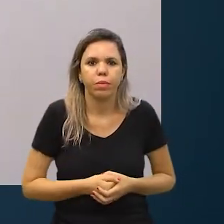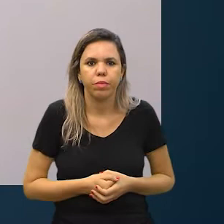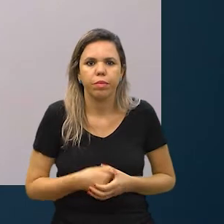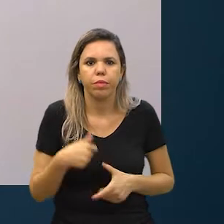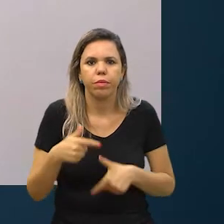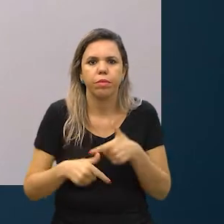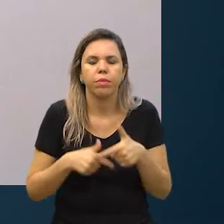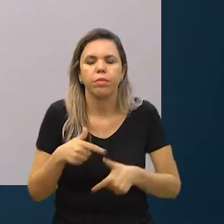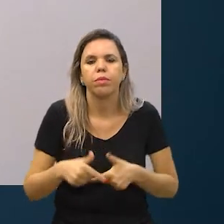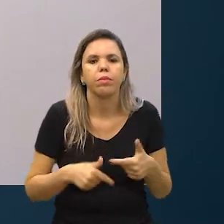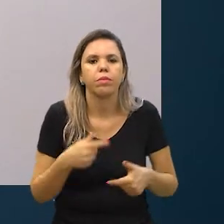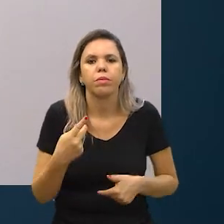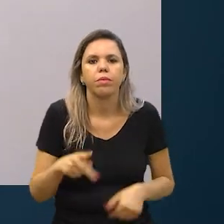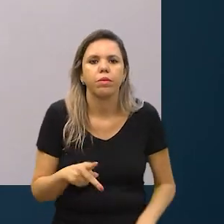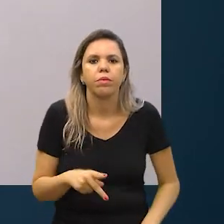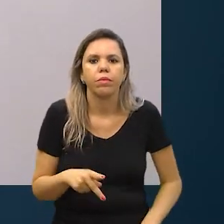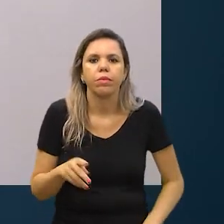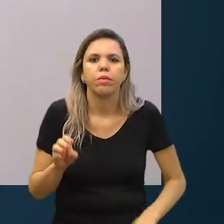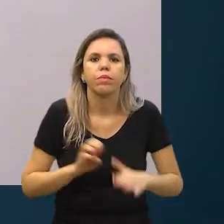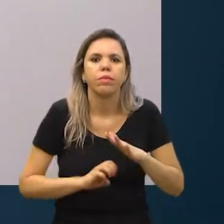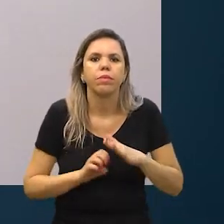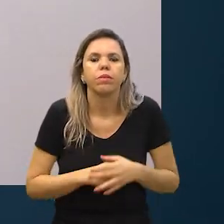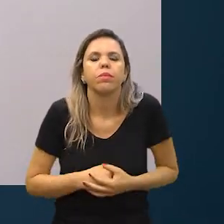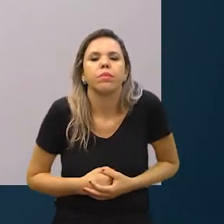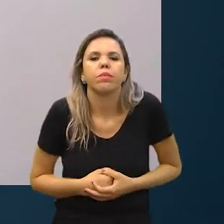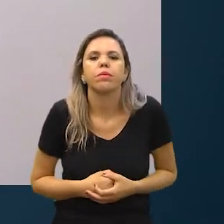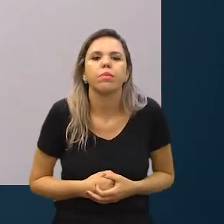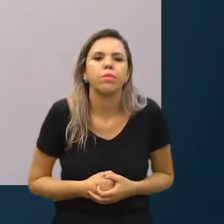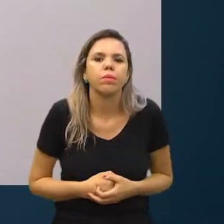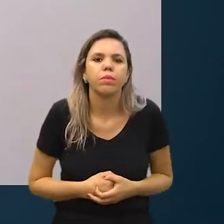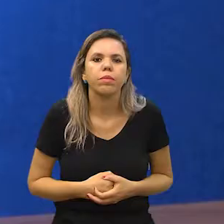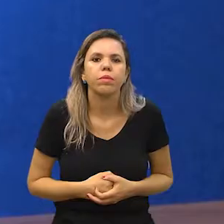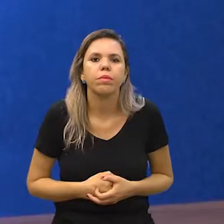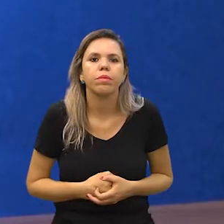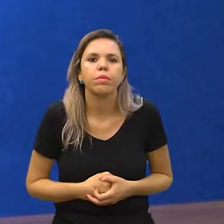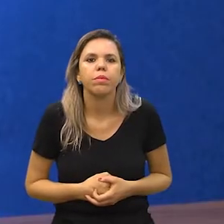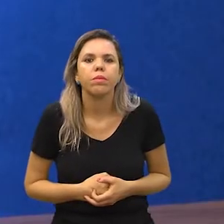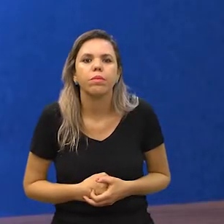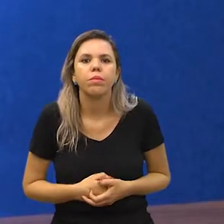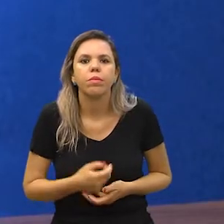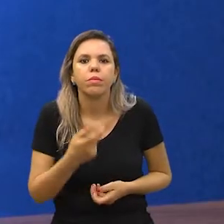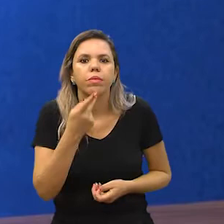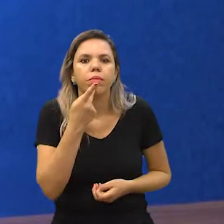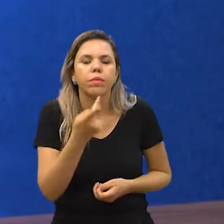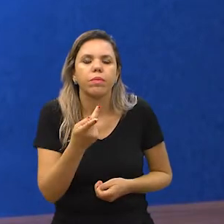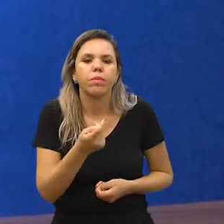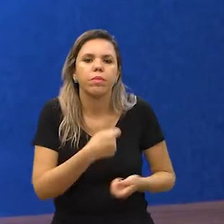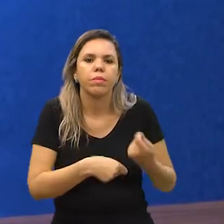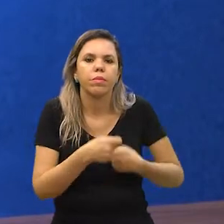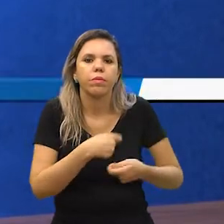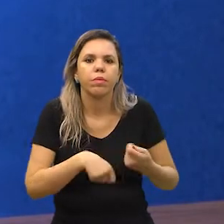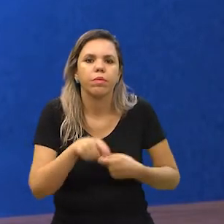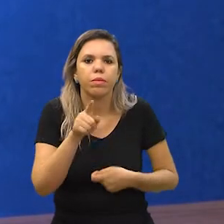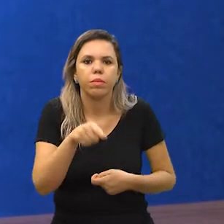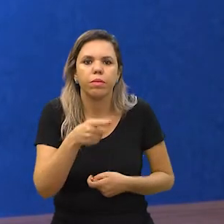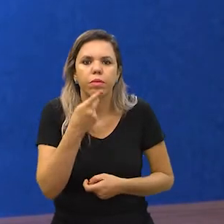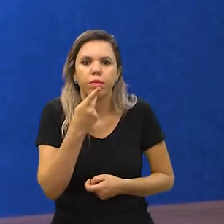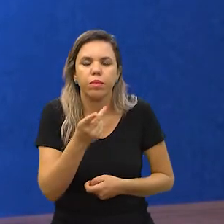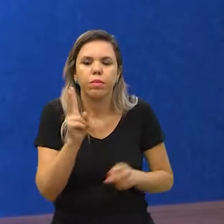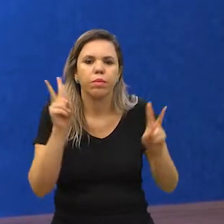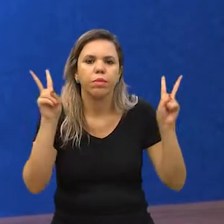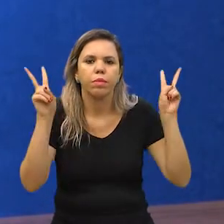seu trabalho ou seja com a sua empresa, né? Eu me baseio muito nisso. A gente está falando de um mercado que você inclusive falou